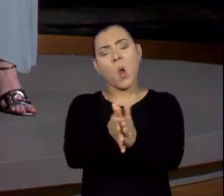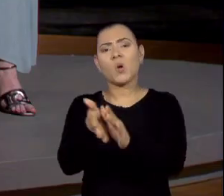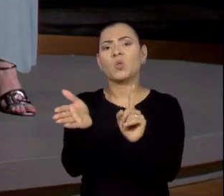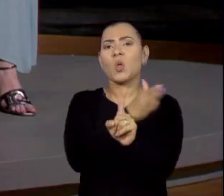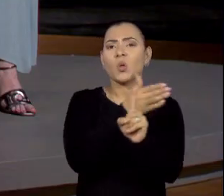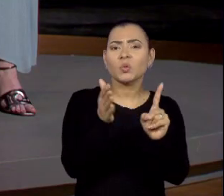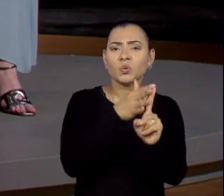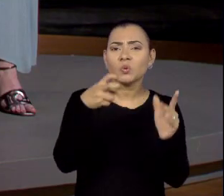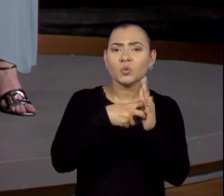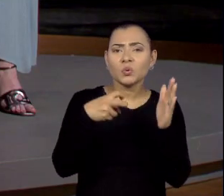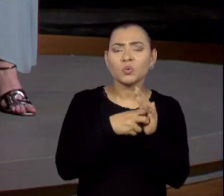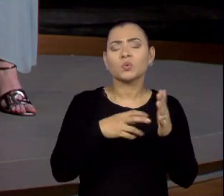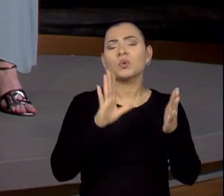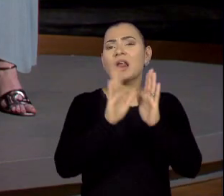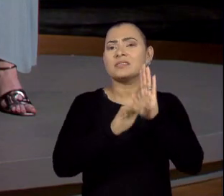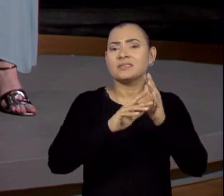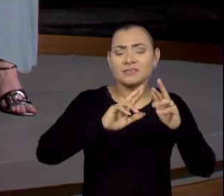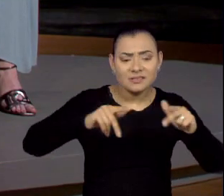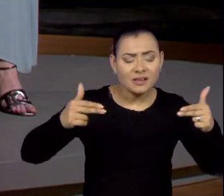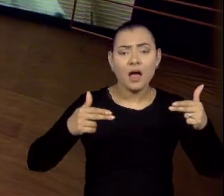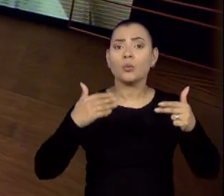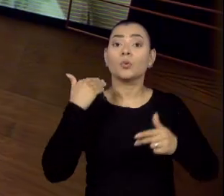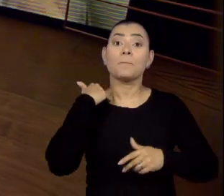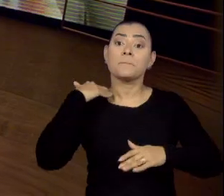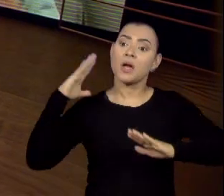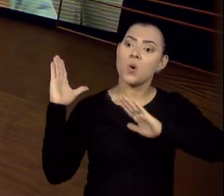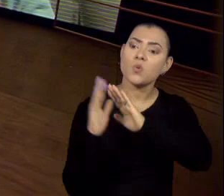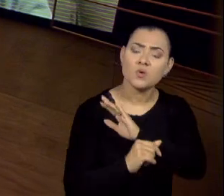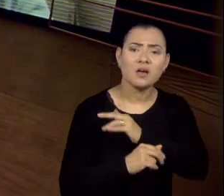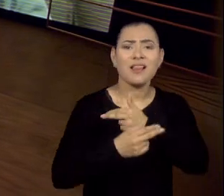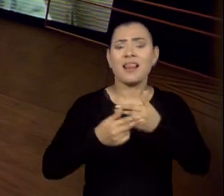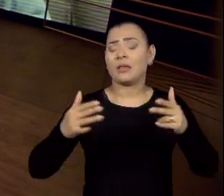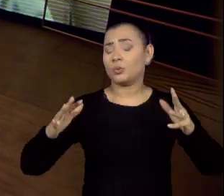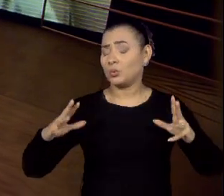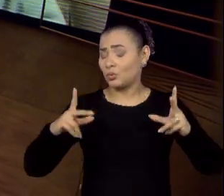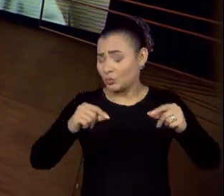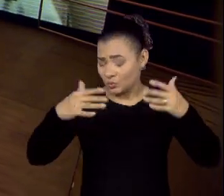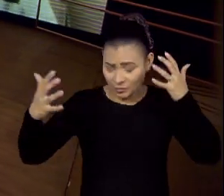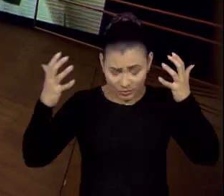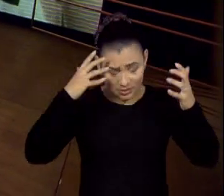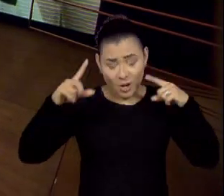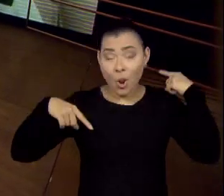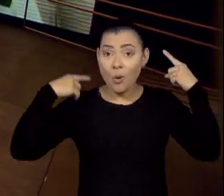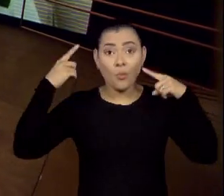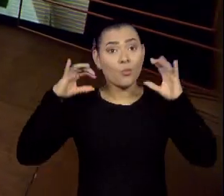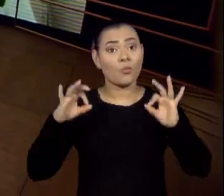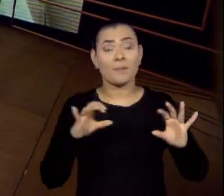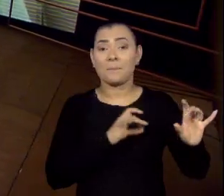tortura, assaltos a bancos, tudo, tudo, tudo. Era uma loucura de medo,